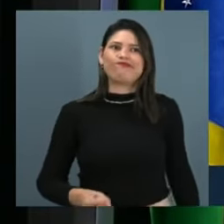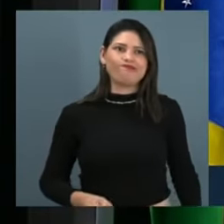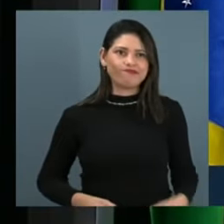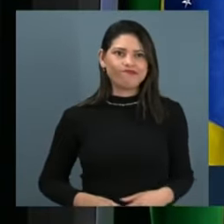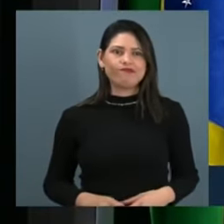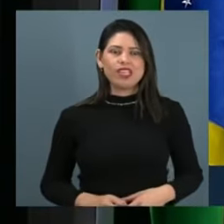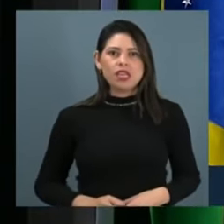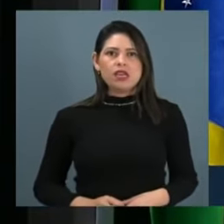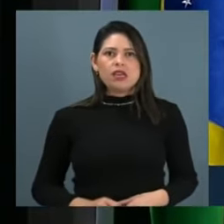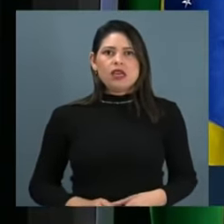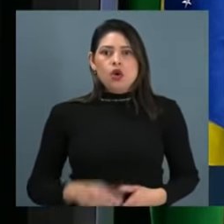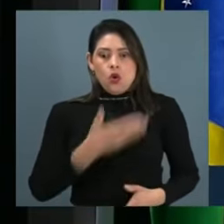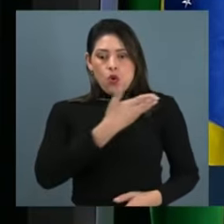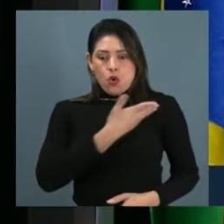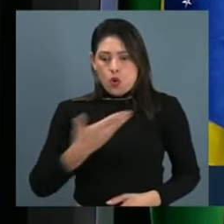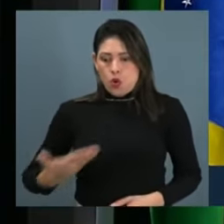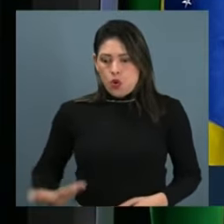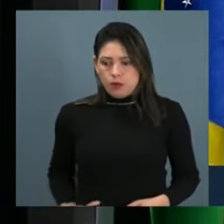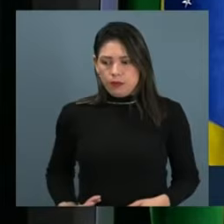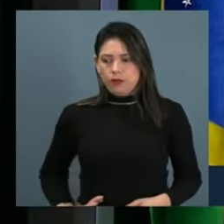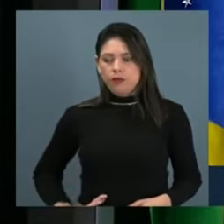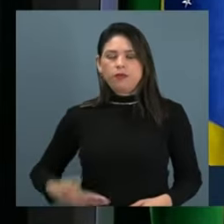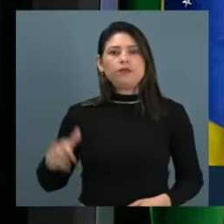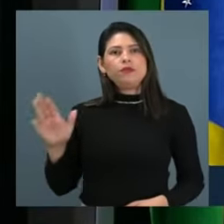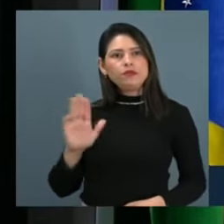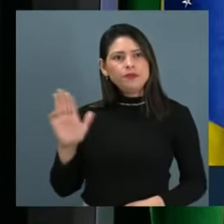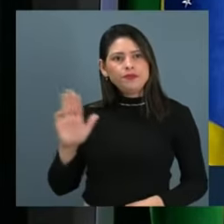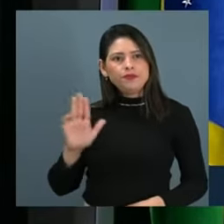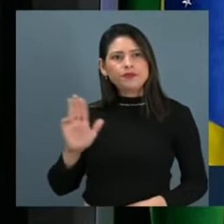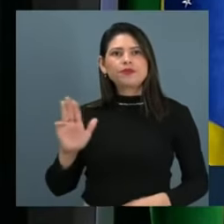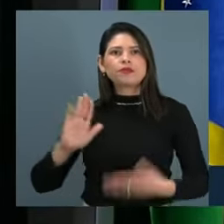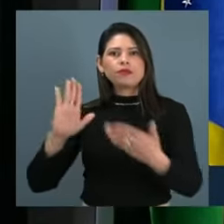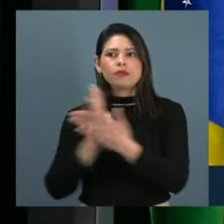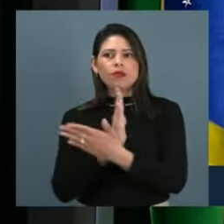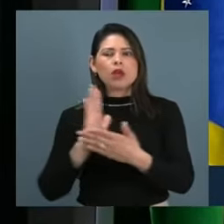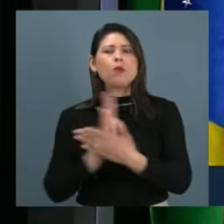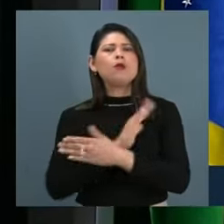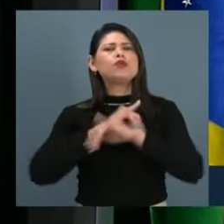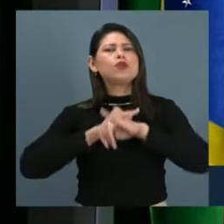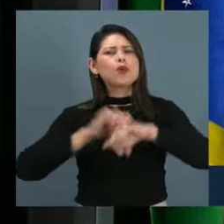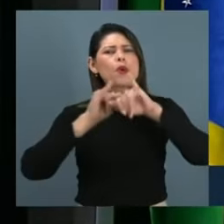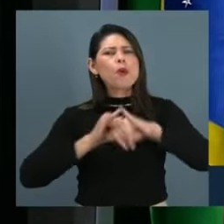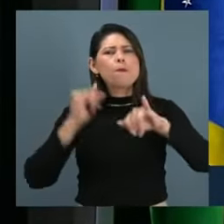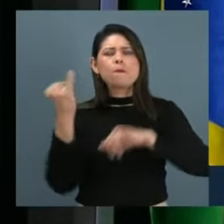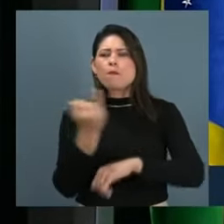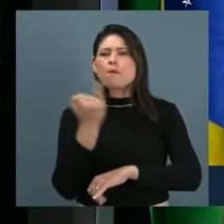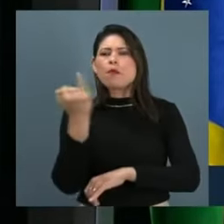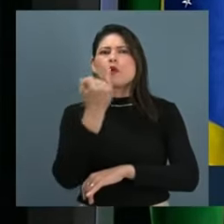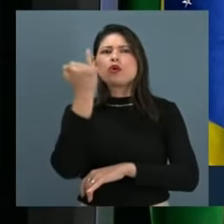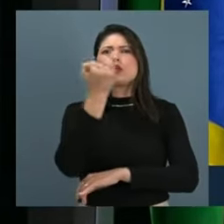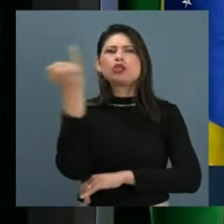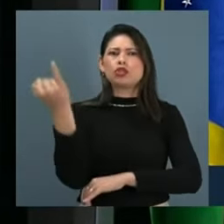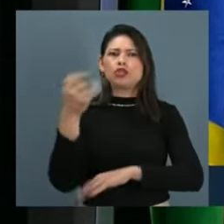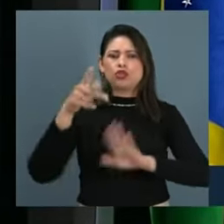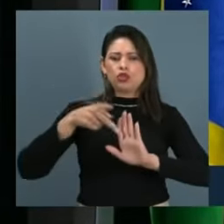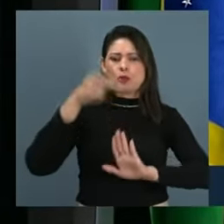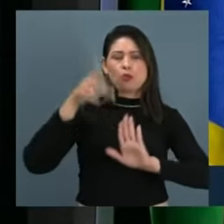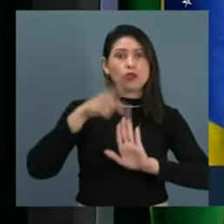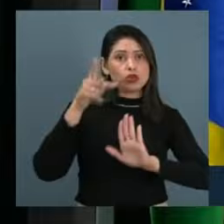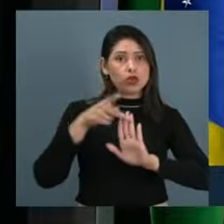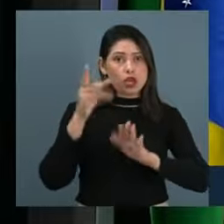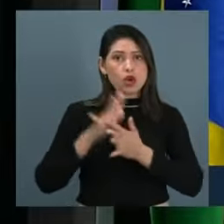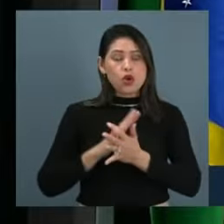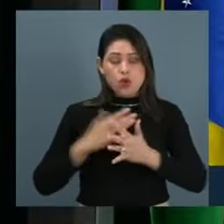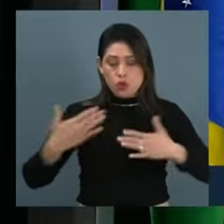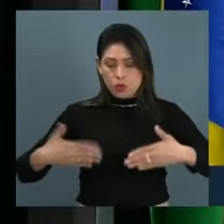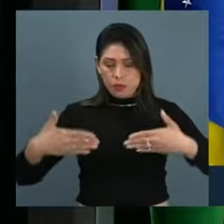O governo Lula, em seus primeiros dias, revogou uma importante portaria do Ministério da Saúde do governo